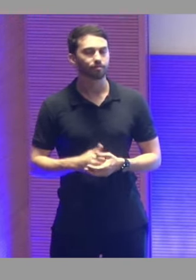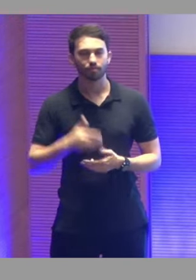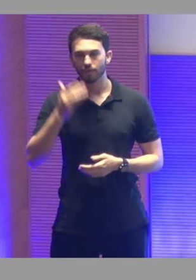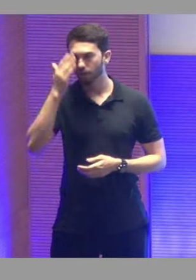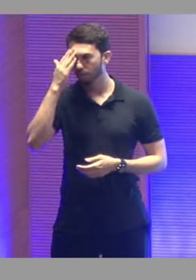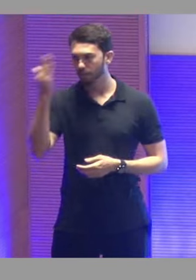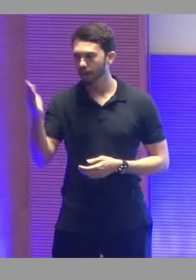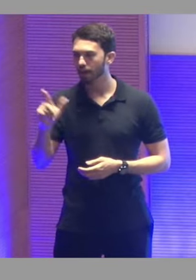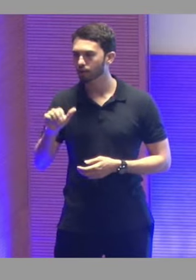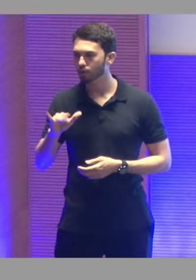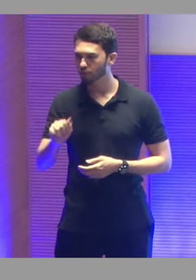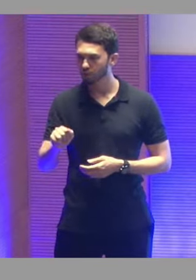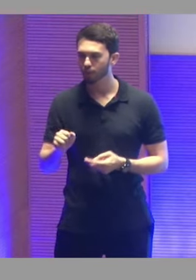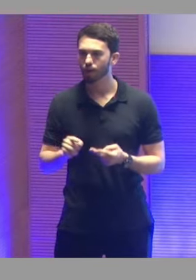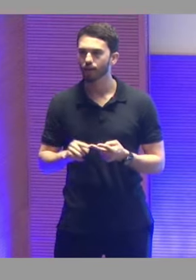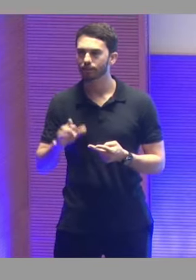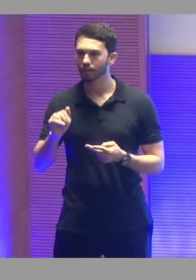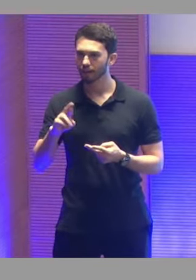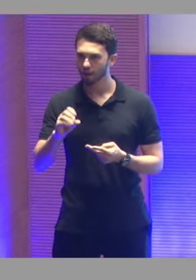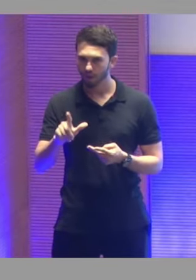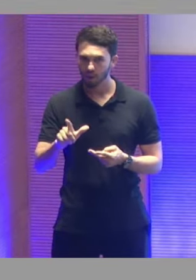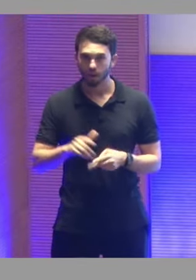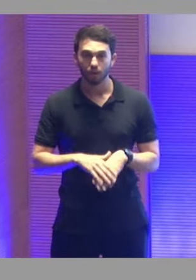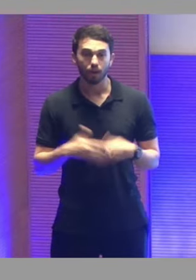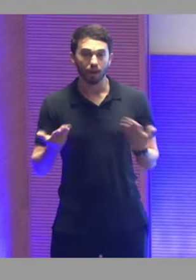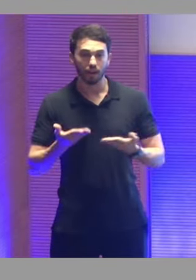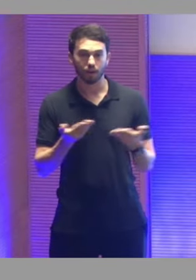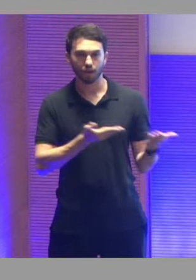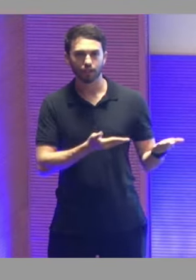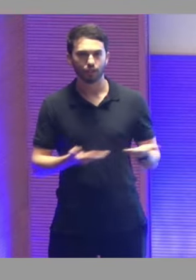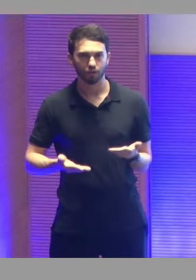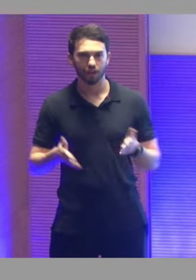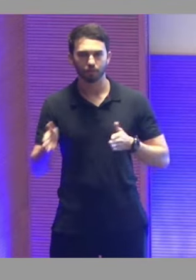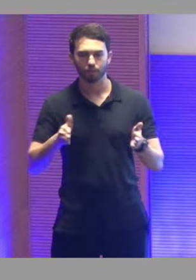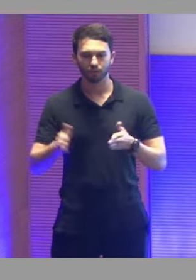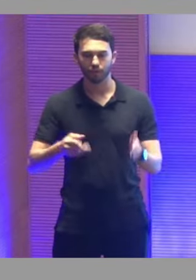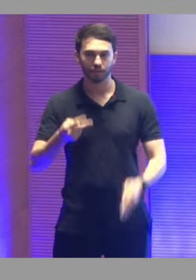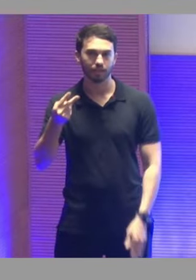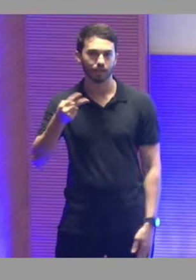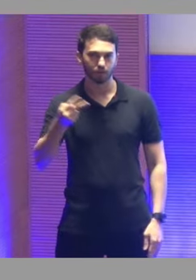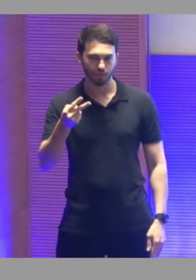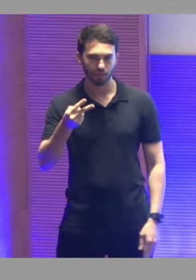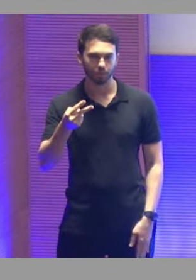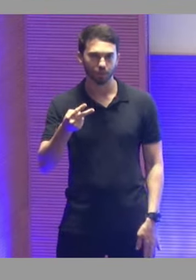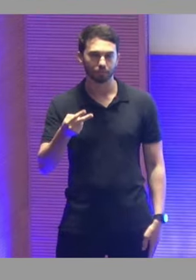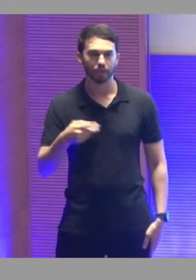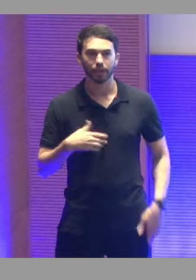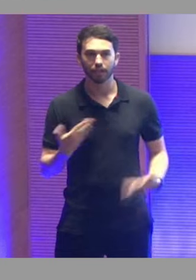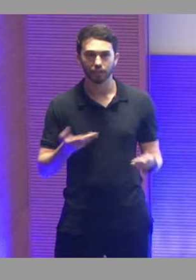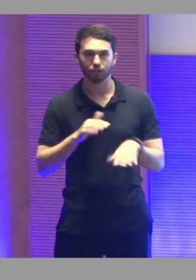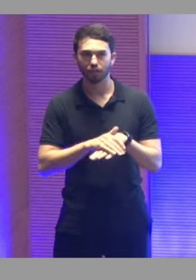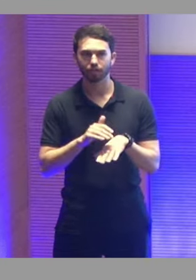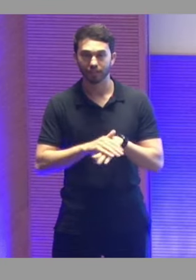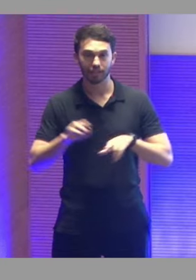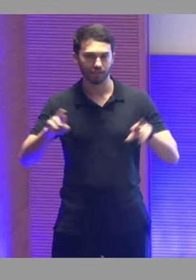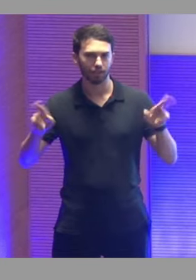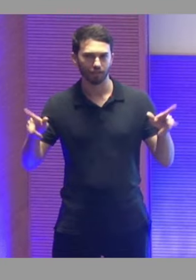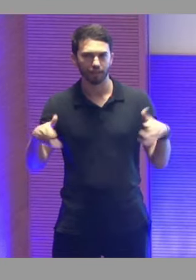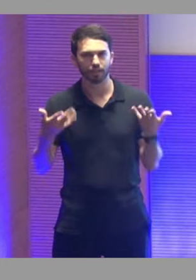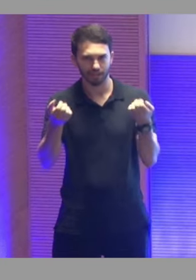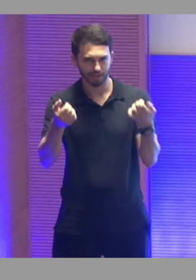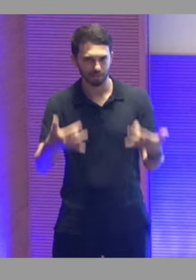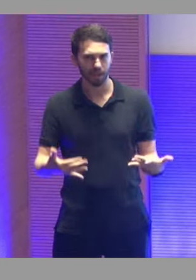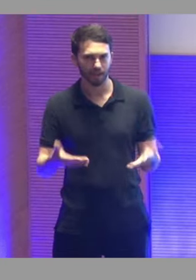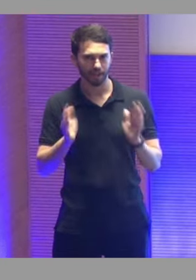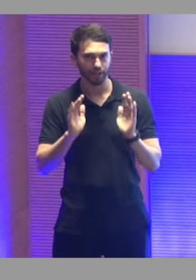obrigado Lucas Carol Então pessoal agora a gente vai pra segunda metade do nosso evento e a gente vai fazer uma coisa diferente como eu